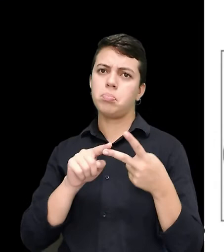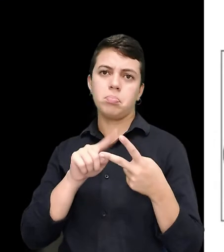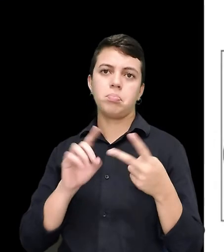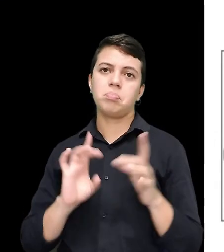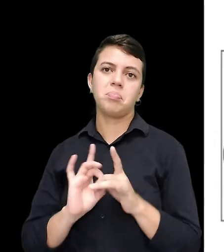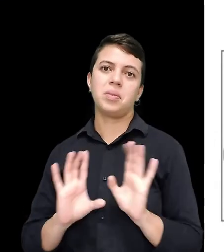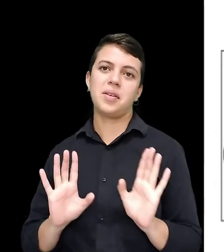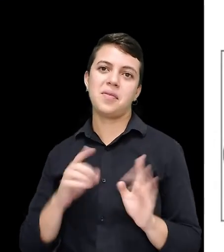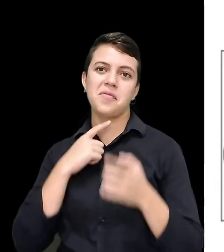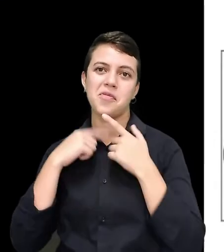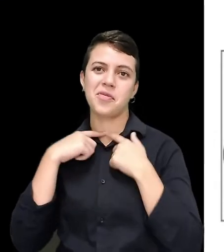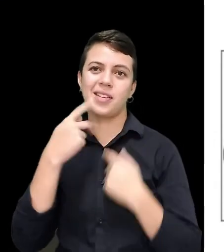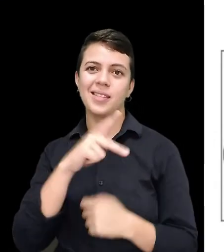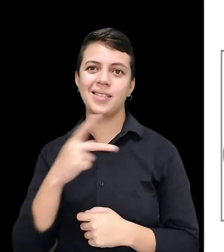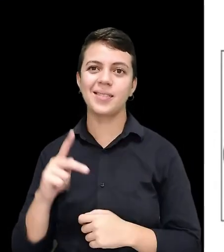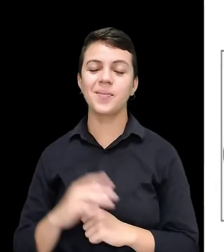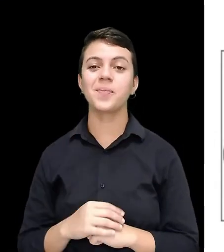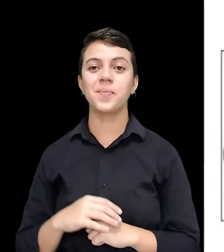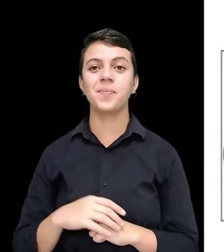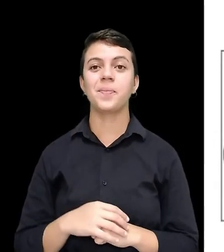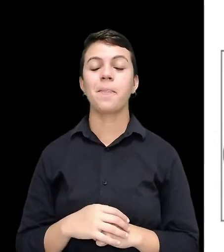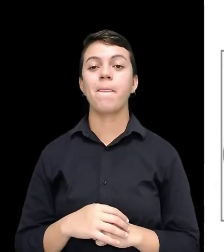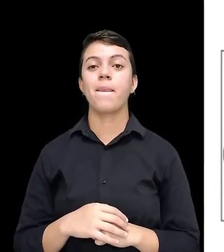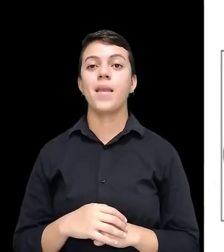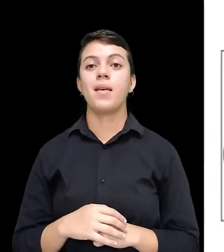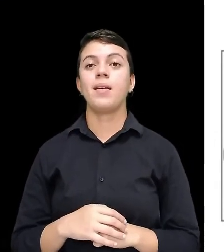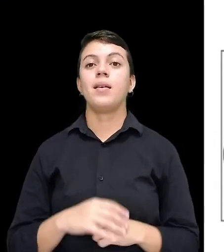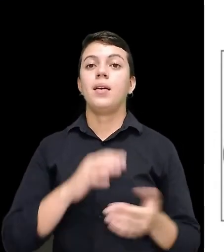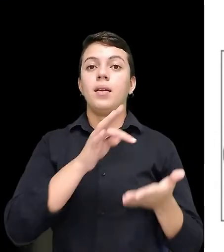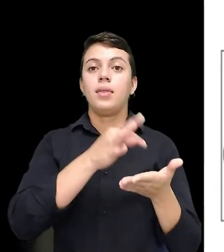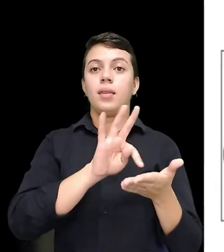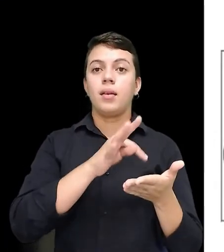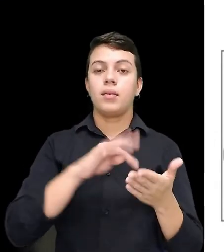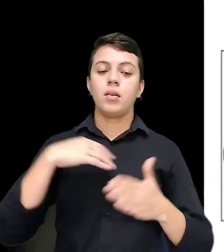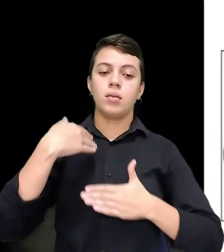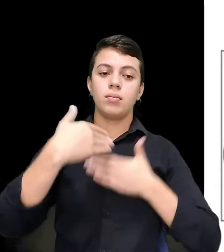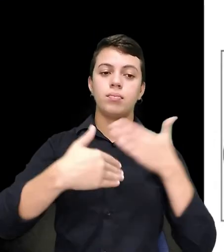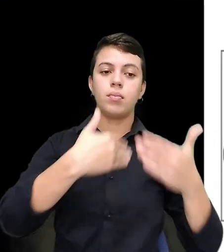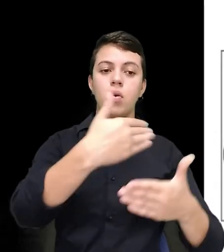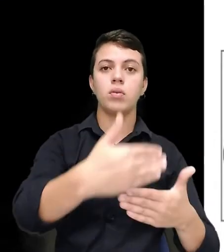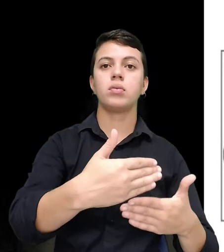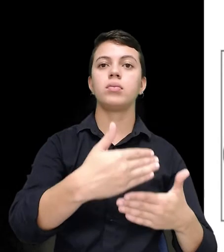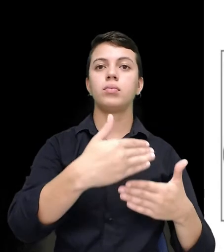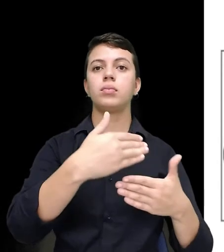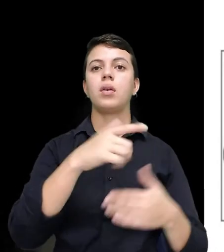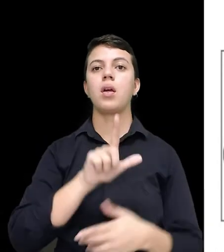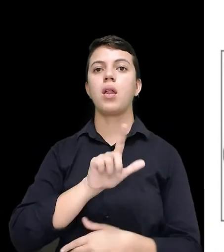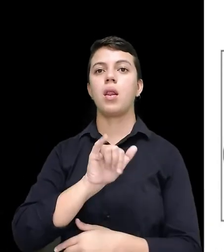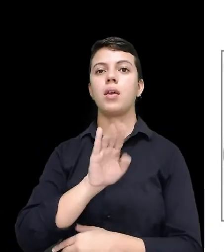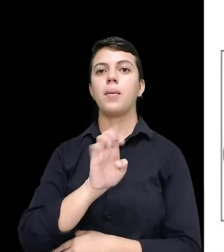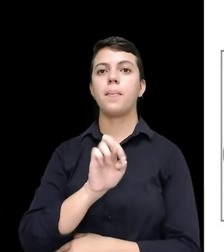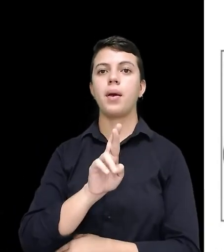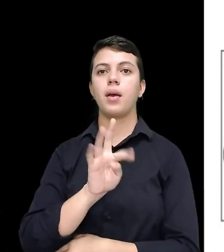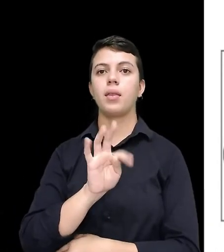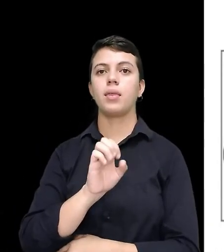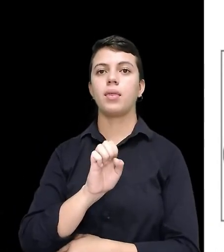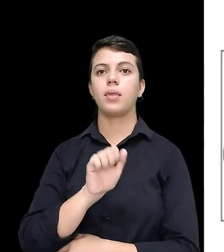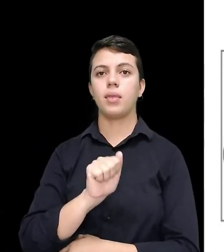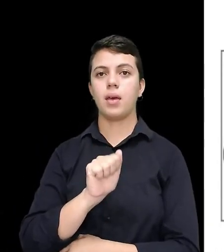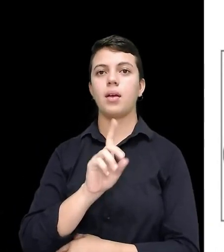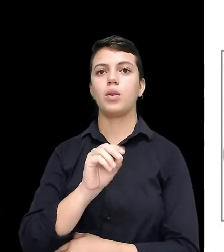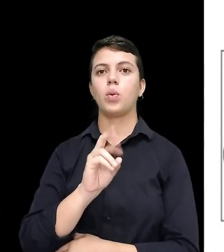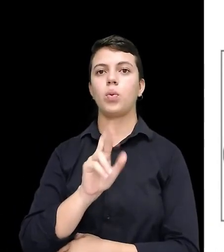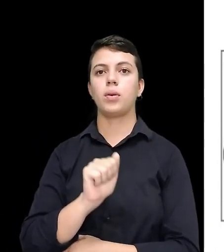nome também, né, é importante dizer, da tendência progressista libertadora.